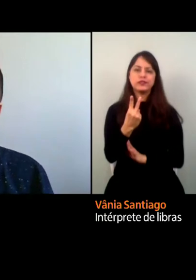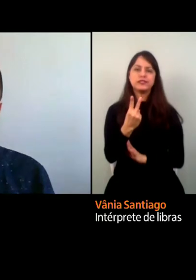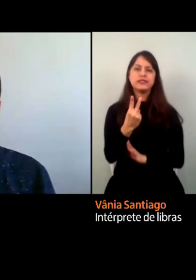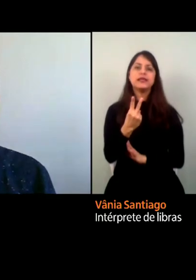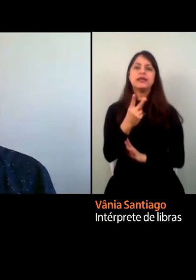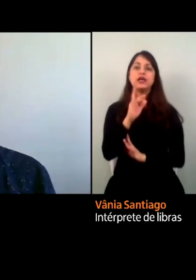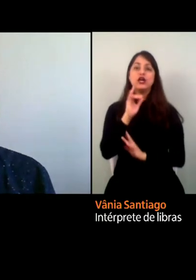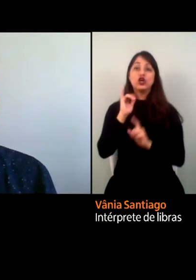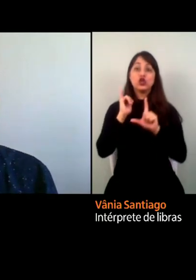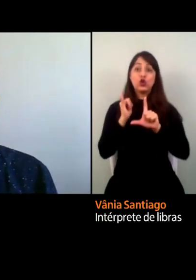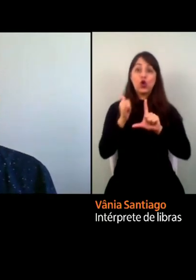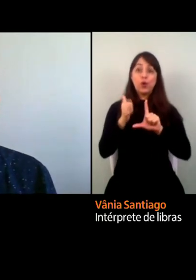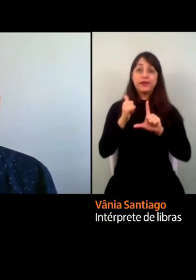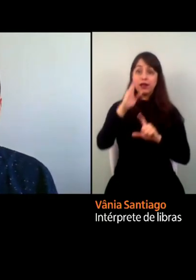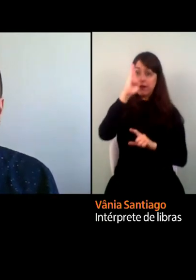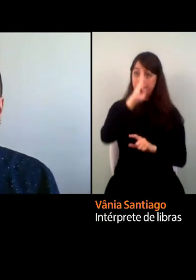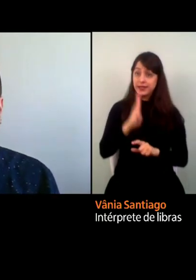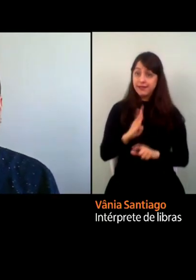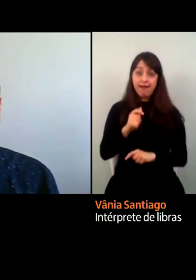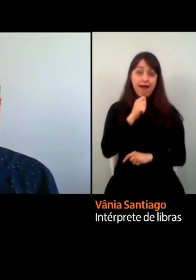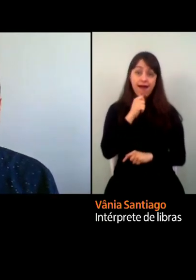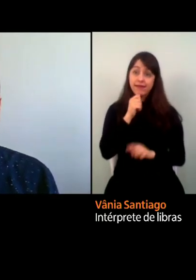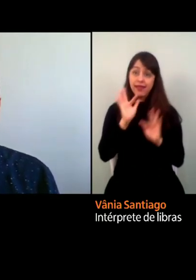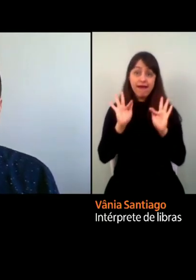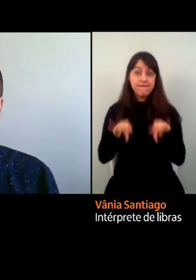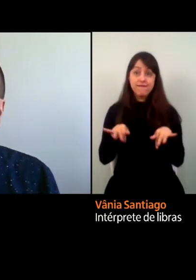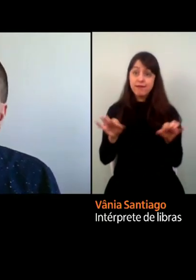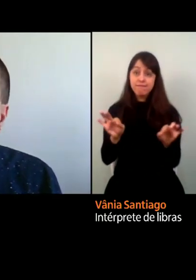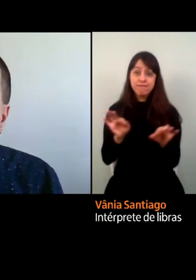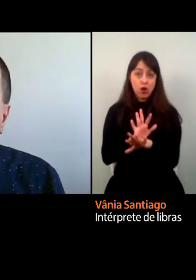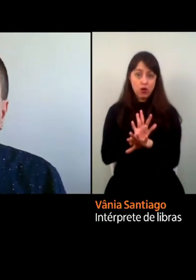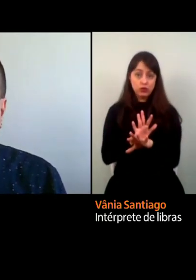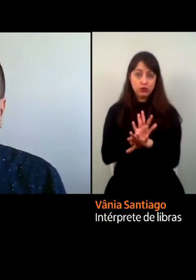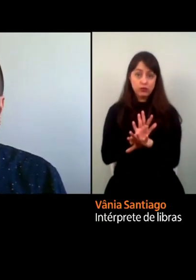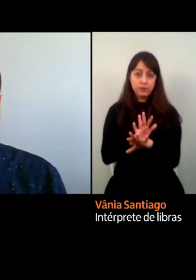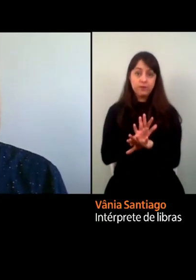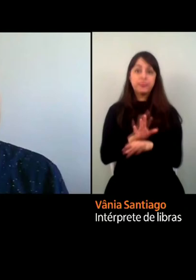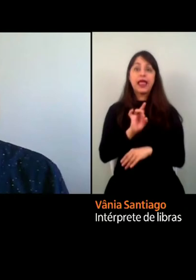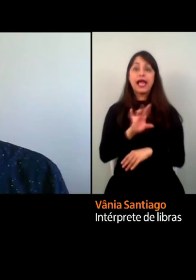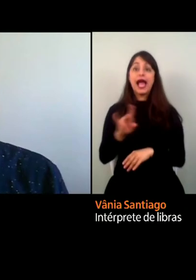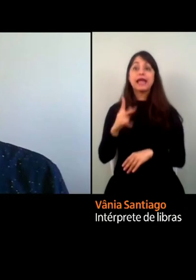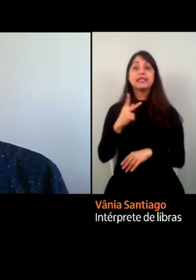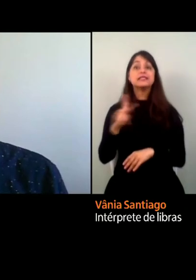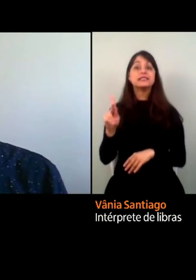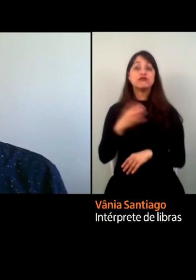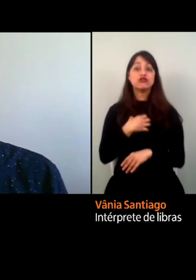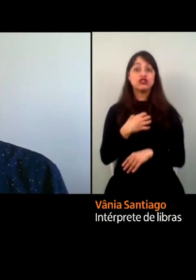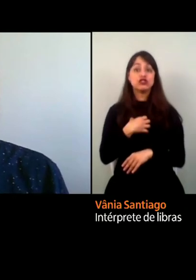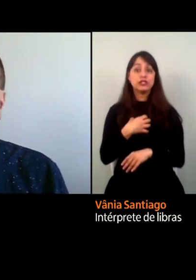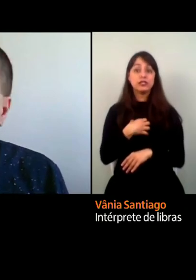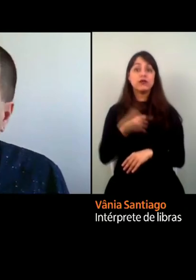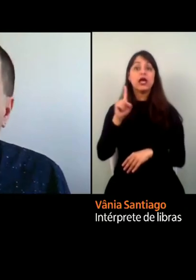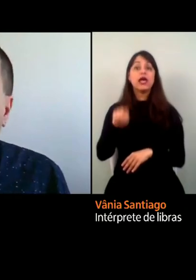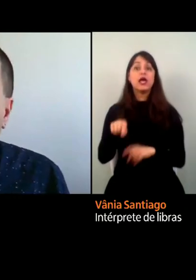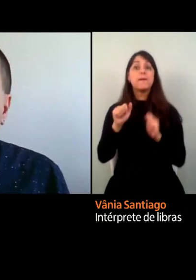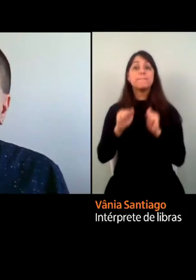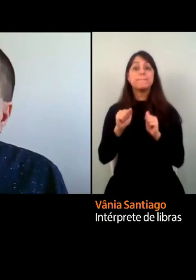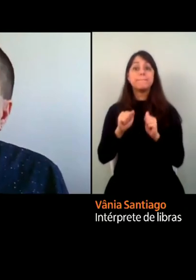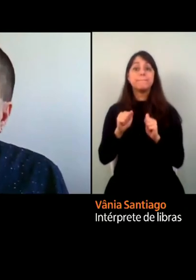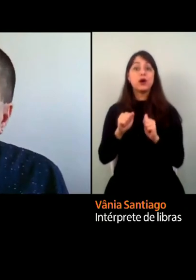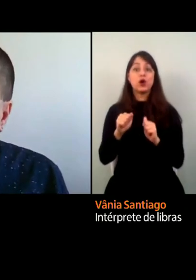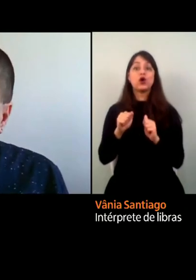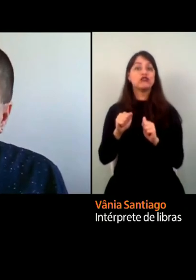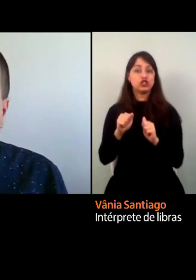que, cada um a seu modo, deixaram um legado que só poderia ser revolvido. Eu não